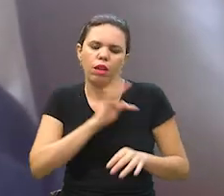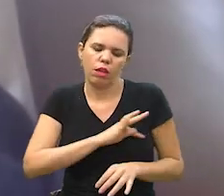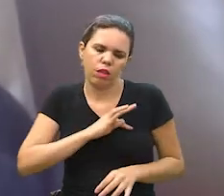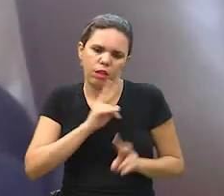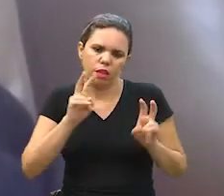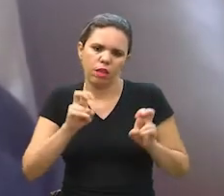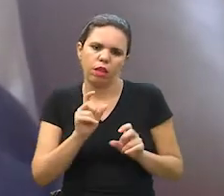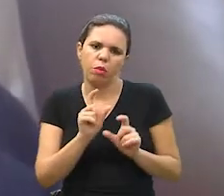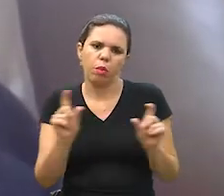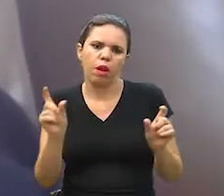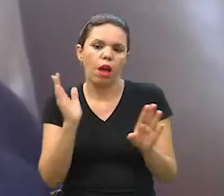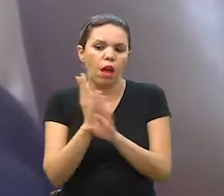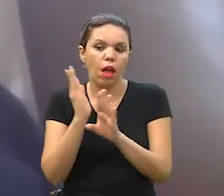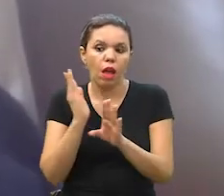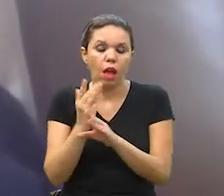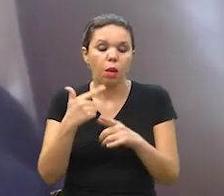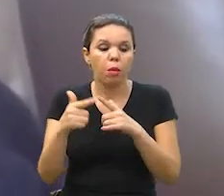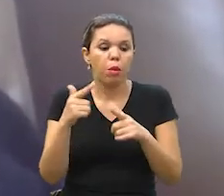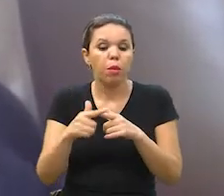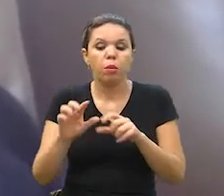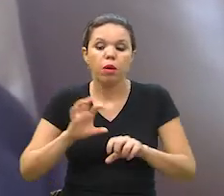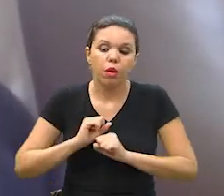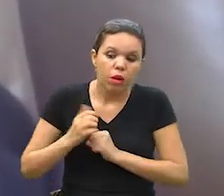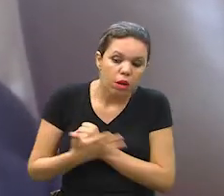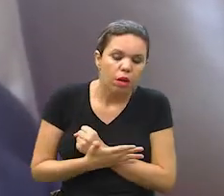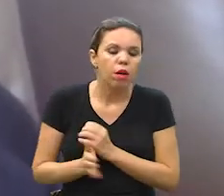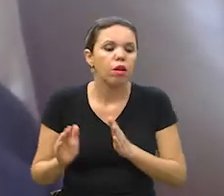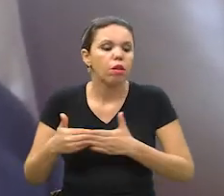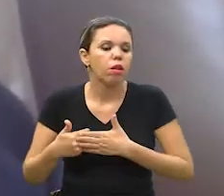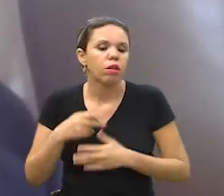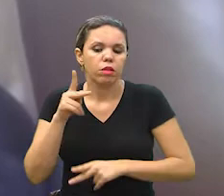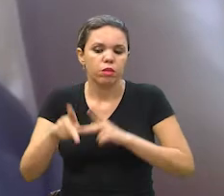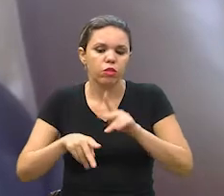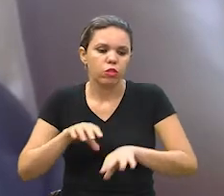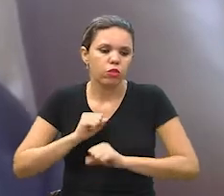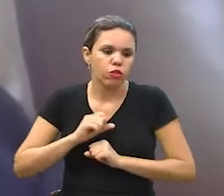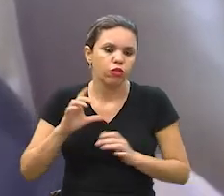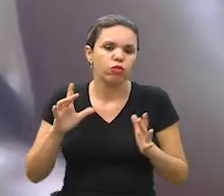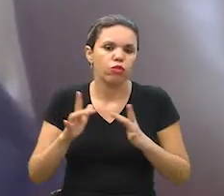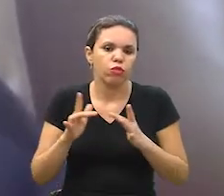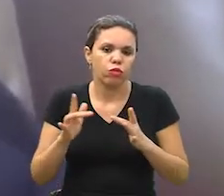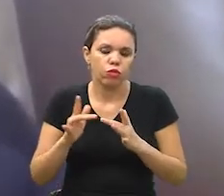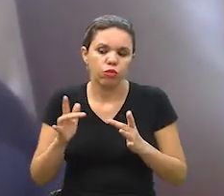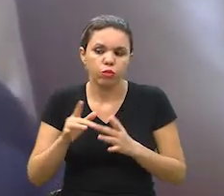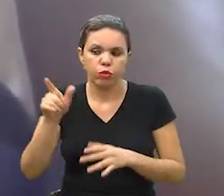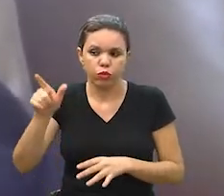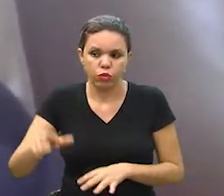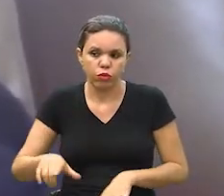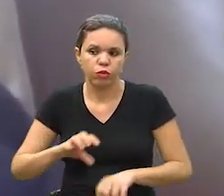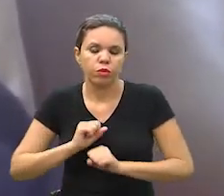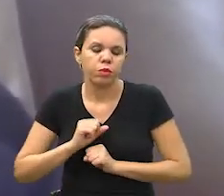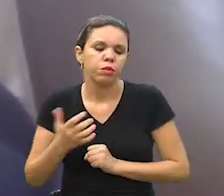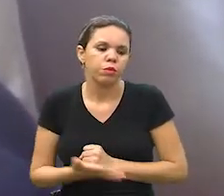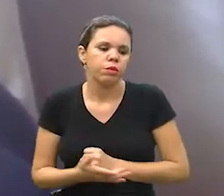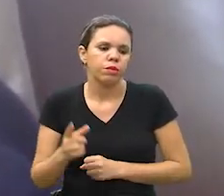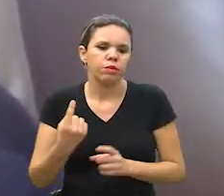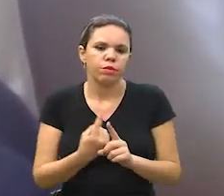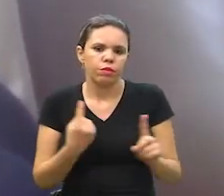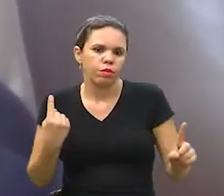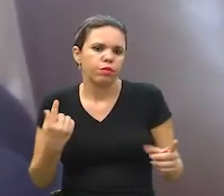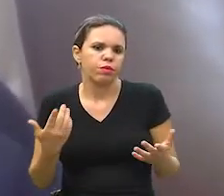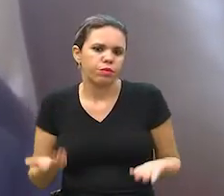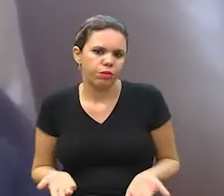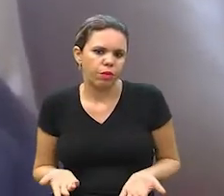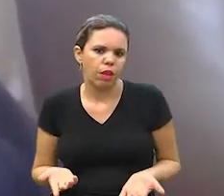que quer dizer identificação de casos, identificação das pessoas que tiveram contato com esses casos e